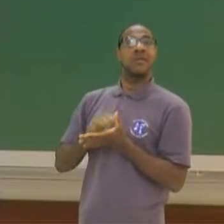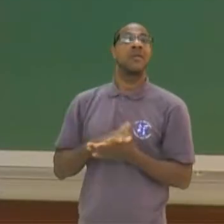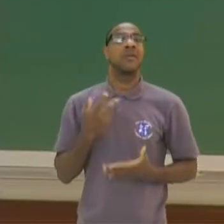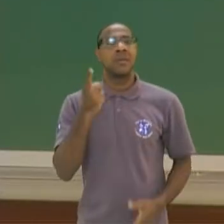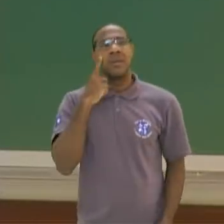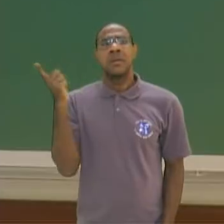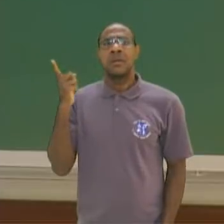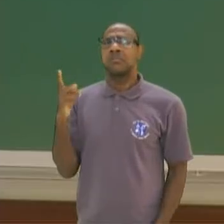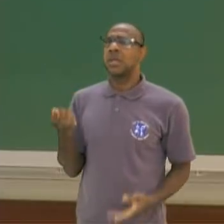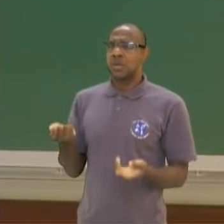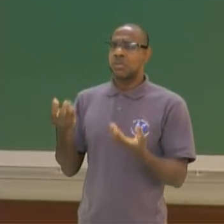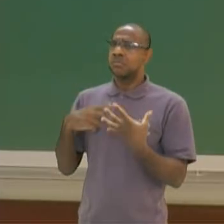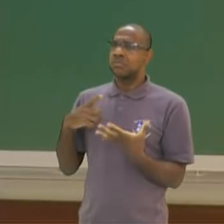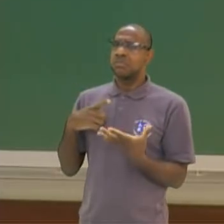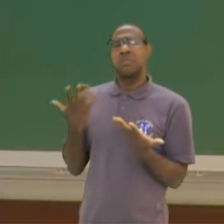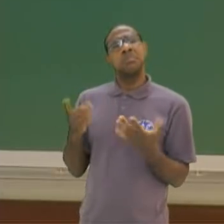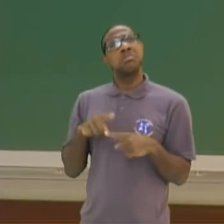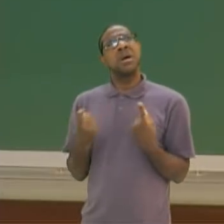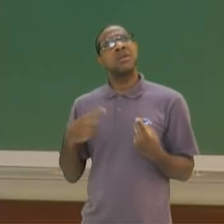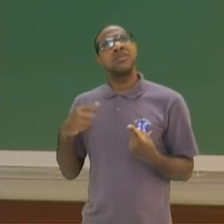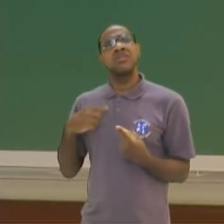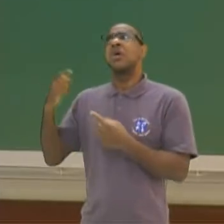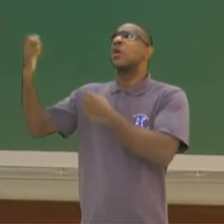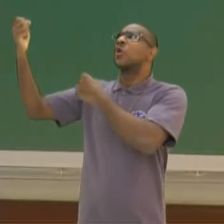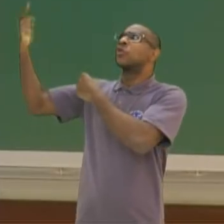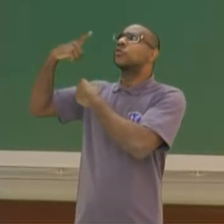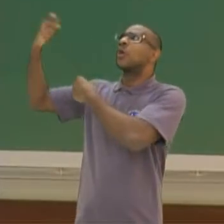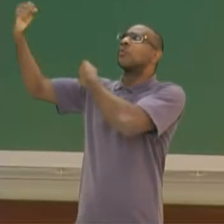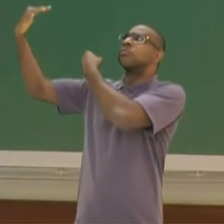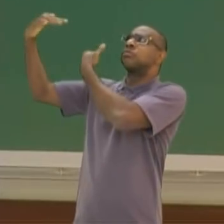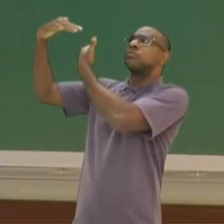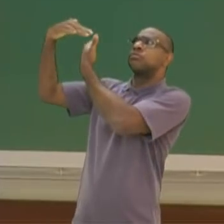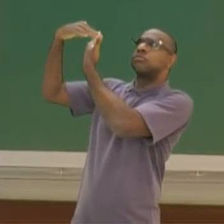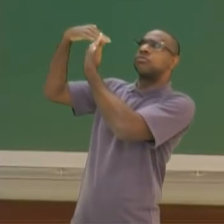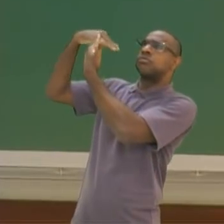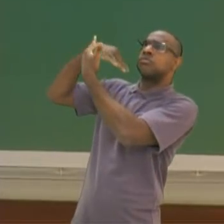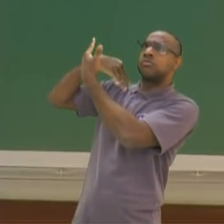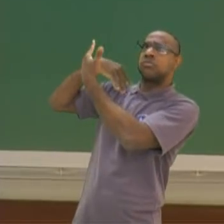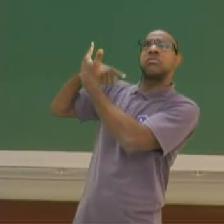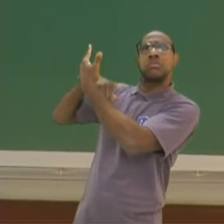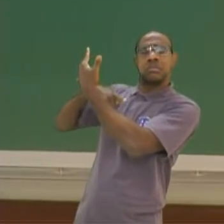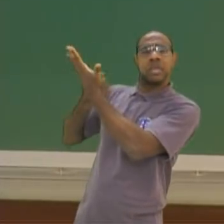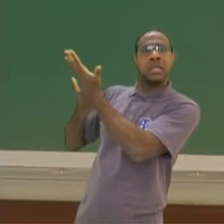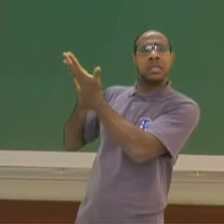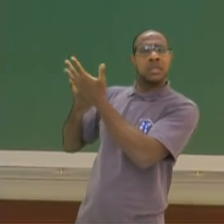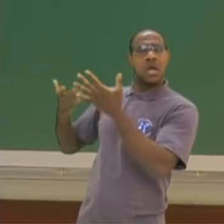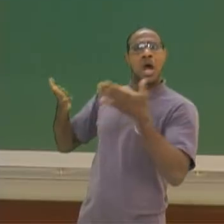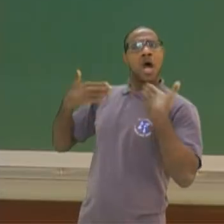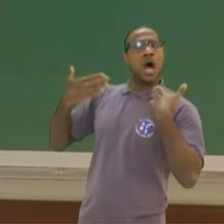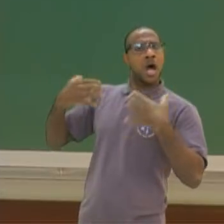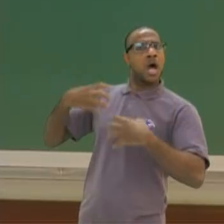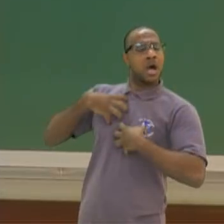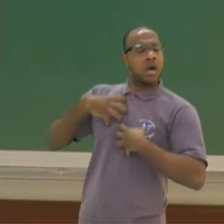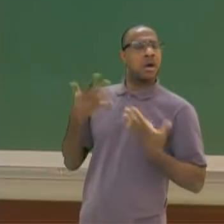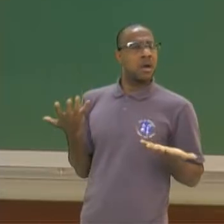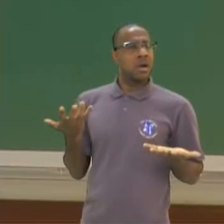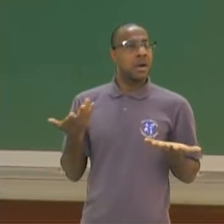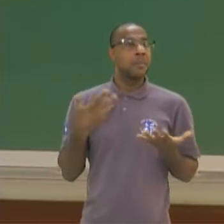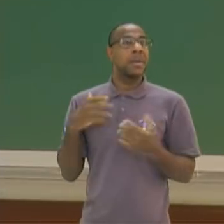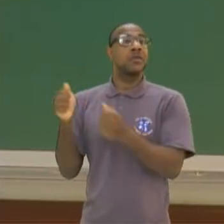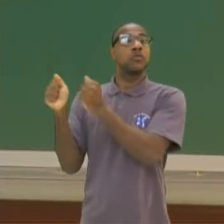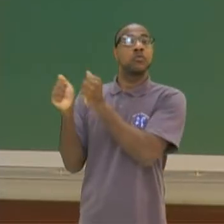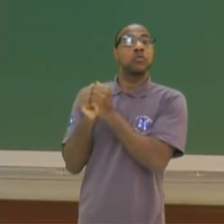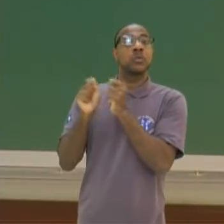não recebe a luz do Sol? Recebemos. Sentimos o calorzinho do Sol no nosso corpo. E junto com isso, vem